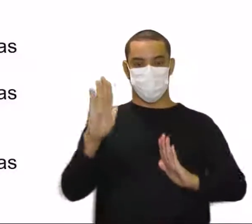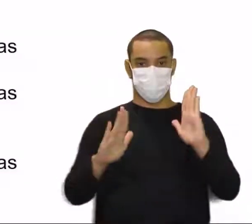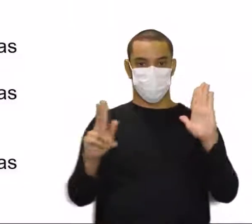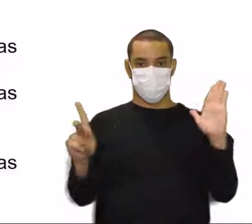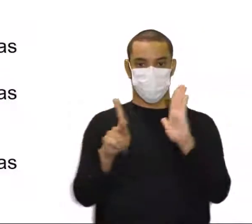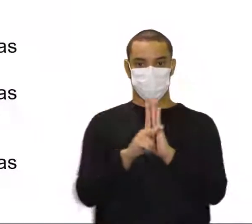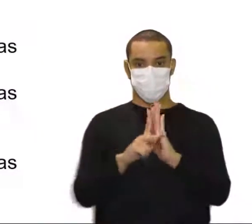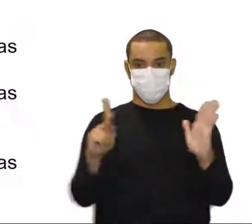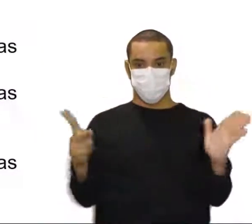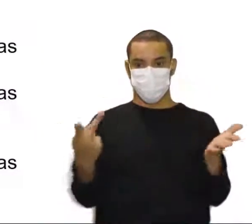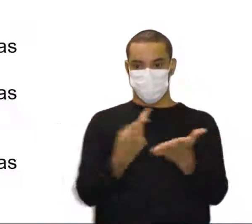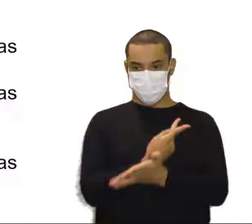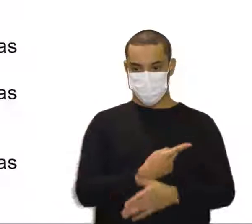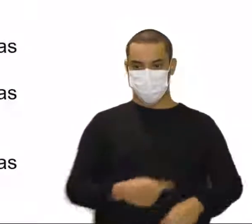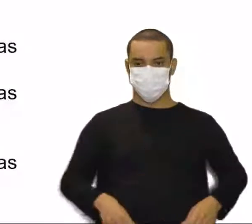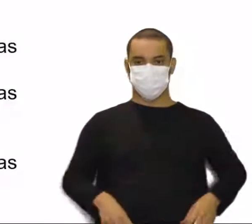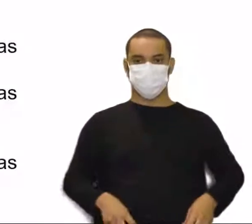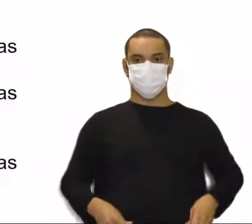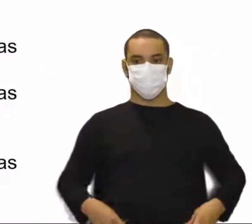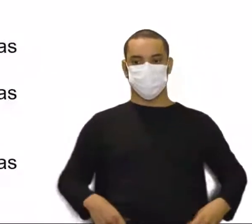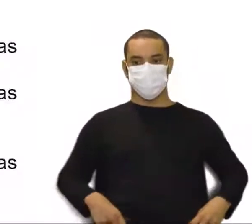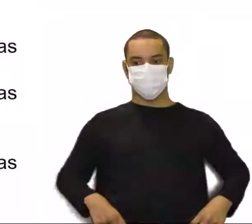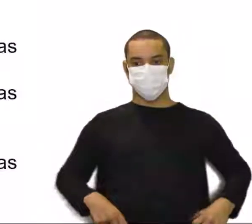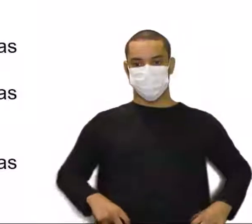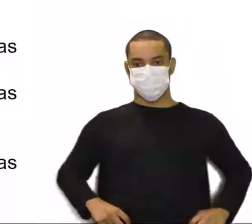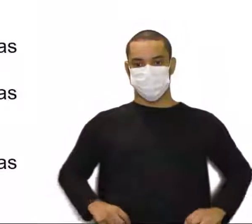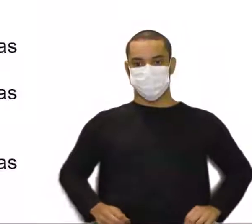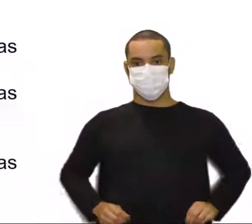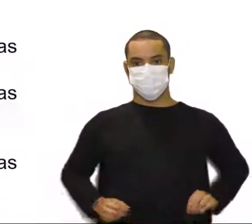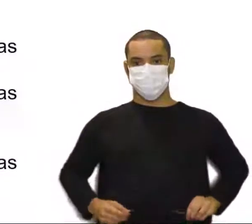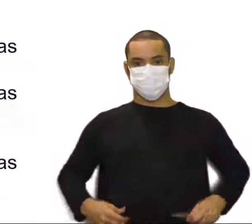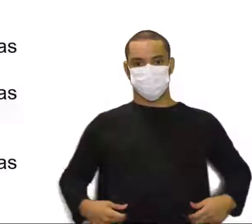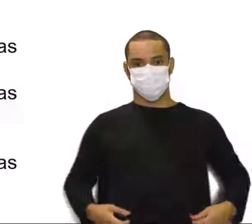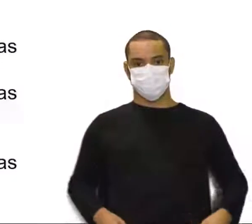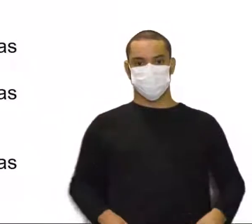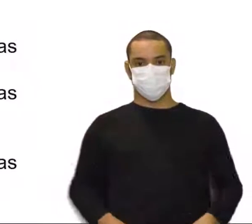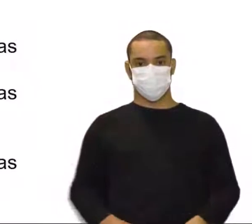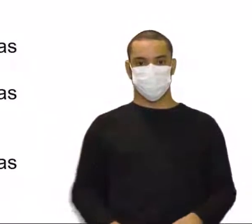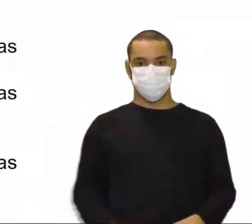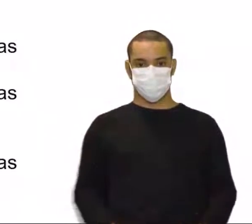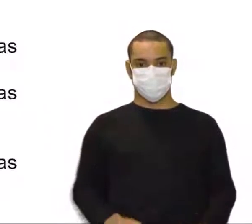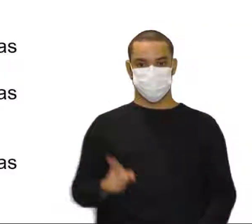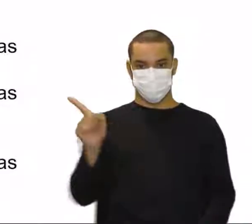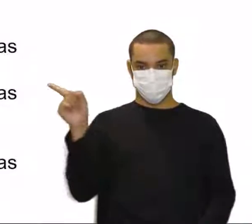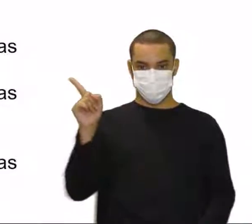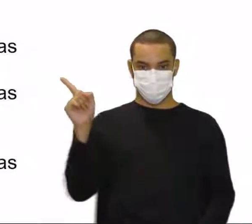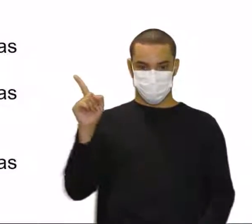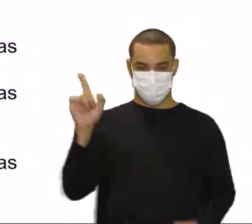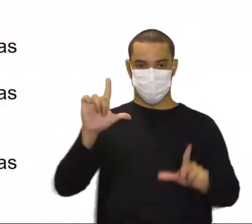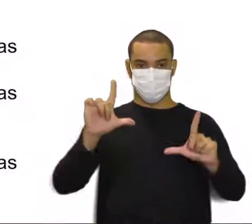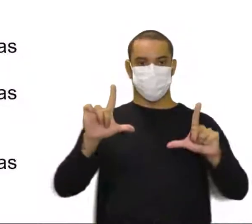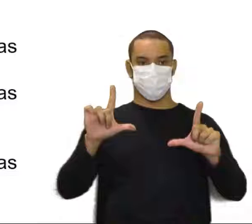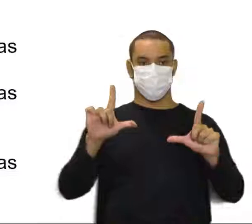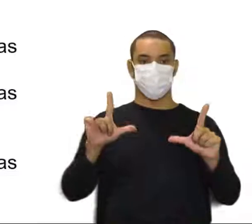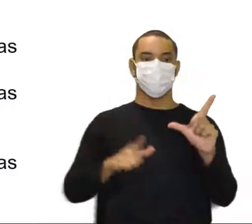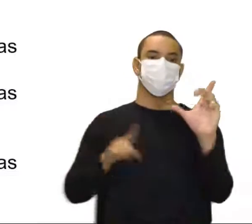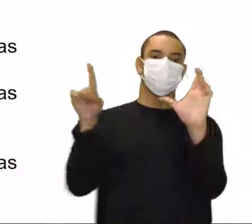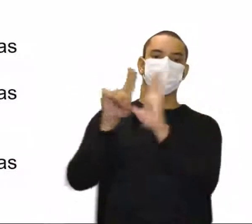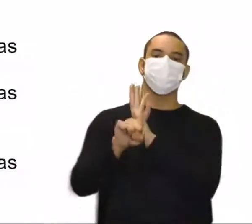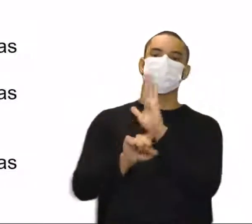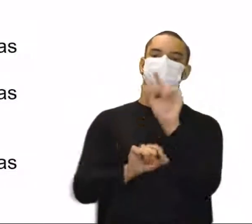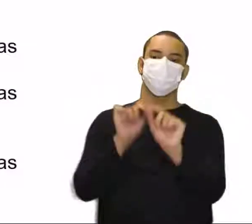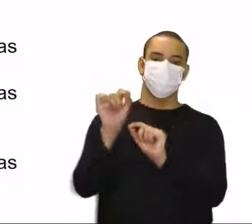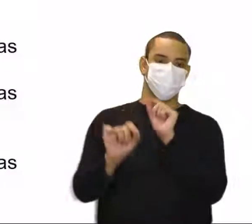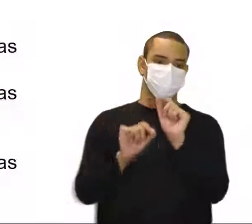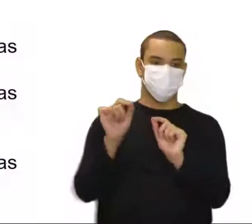onda incidente. Então, vocês podem ver aqui, ó, o jeito da deformação, né? Ok? E aqui ele está perguntando o